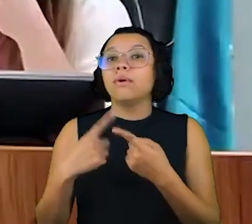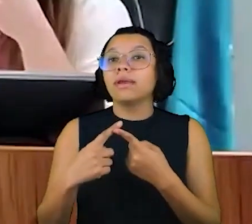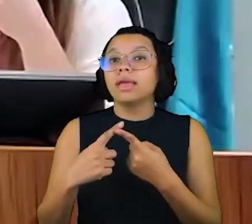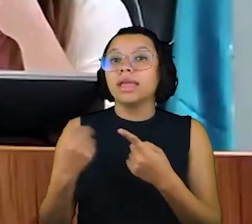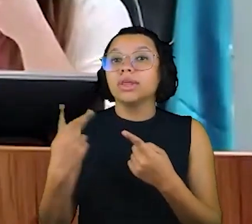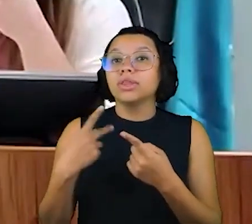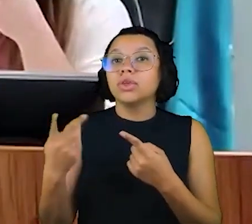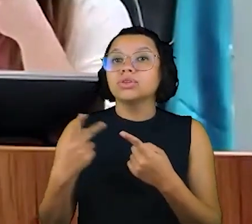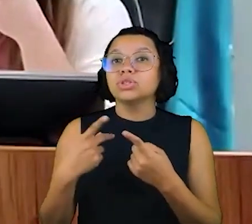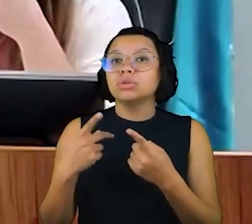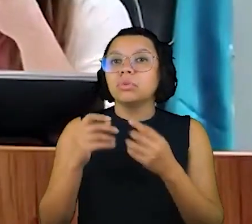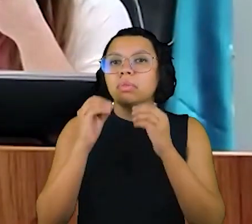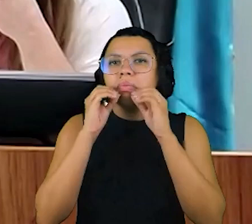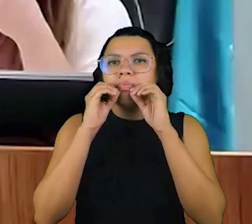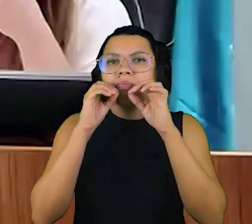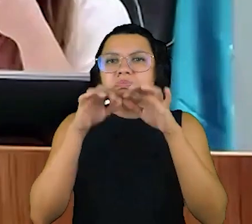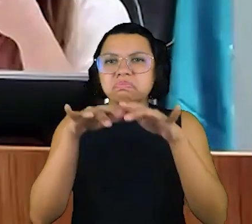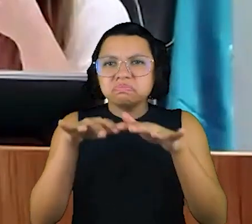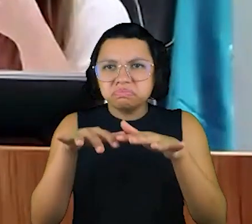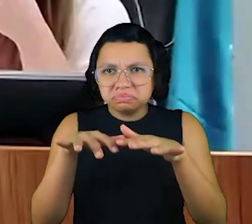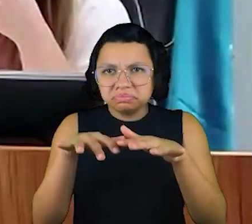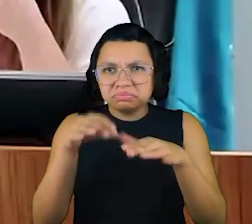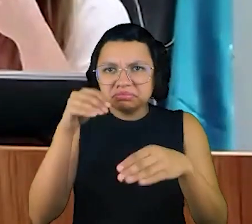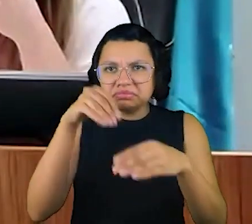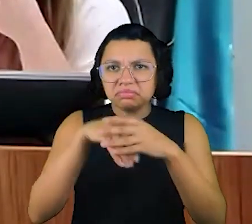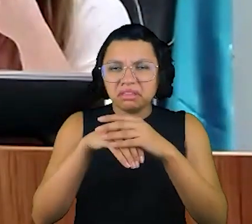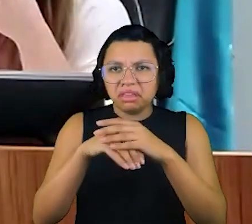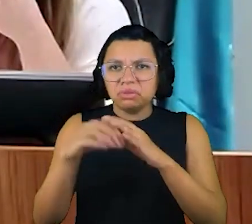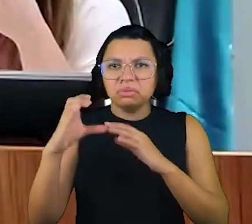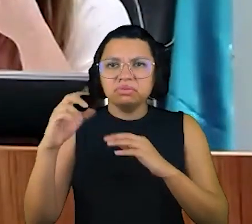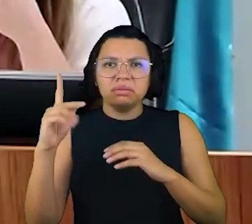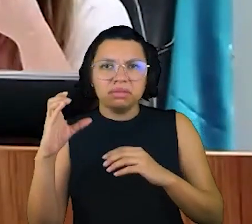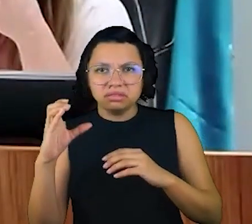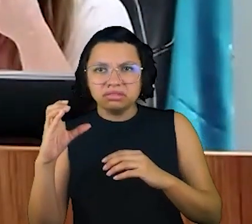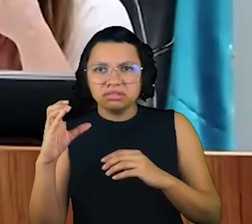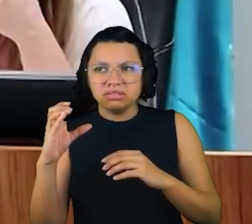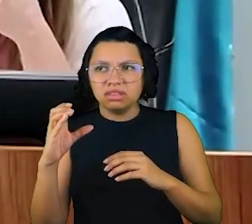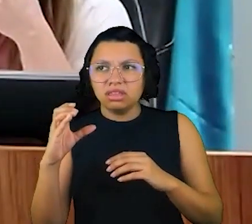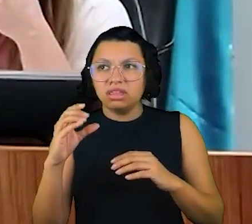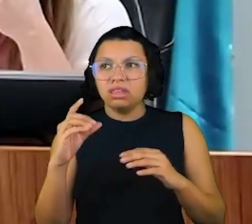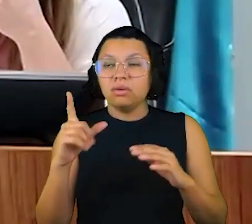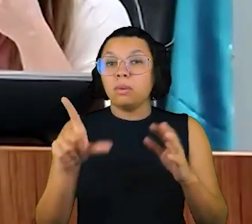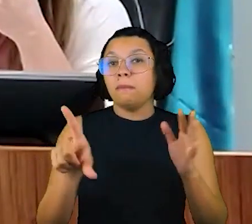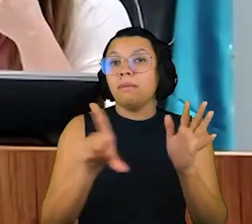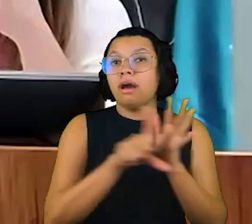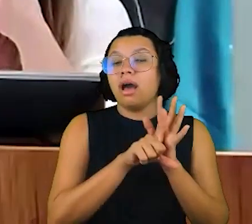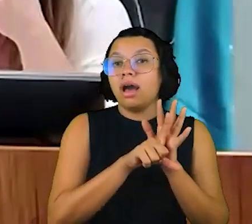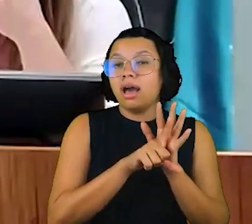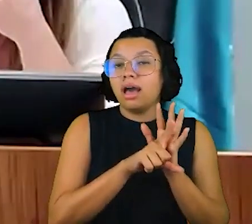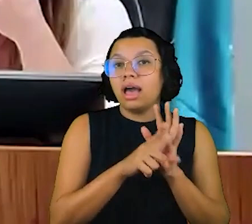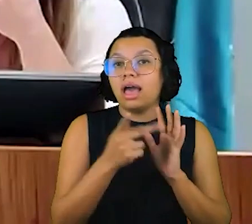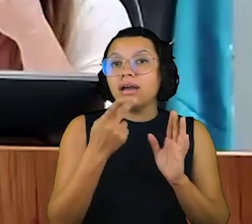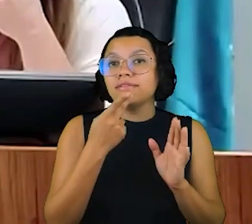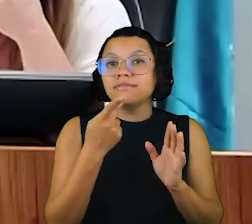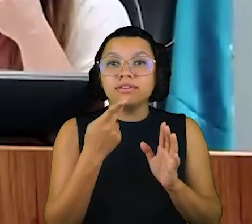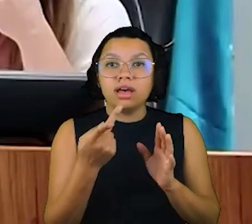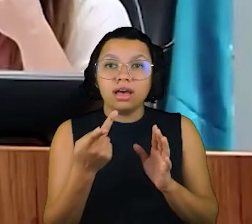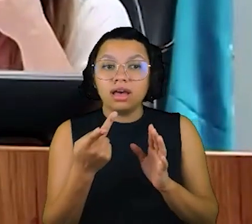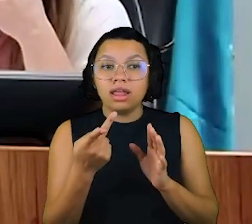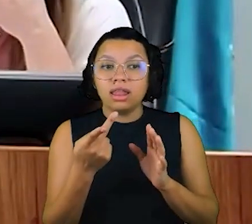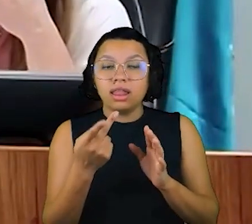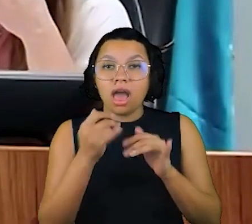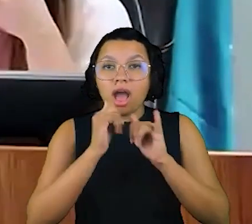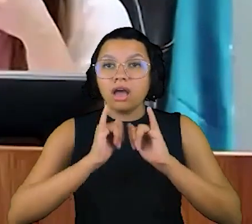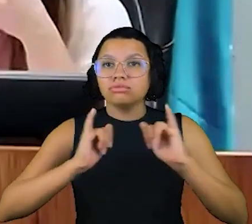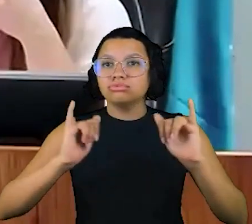porque nós temos cuspido, escarrado dentro do Código de Processo Civil um dispositivo